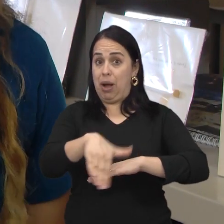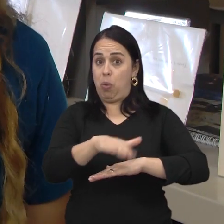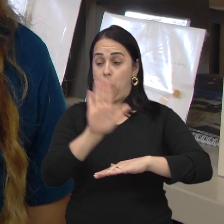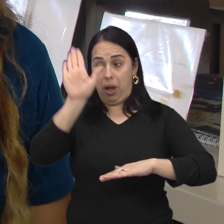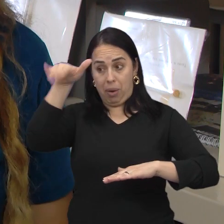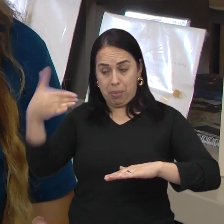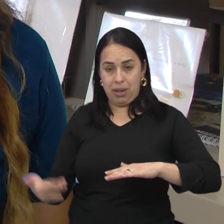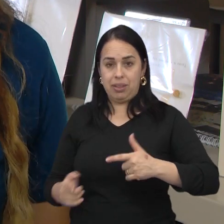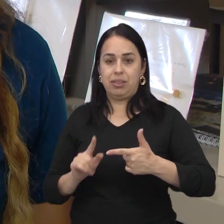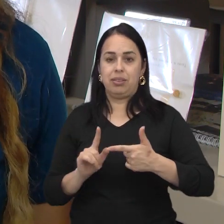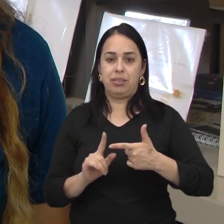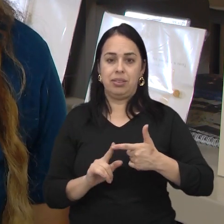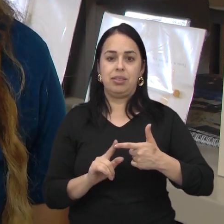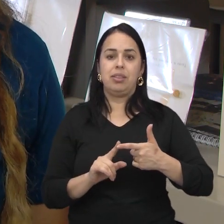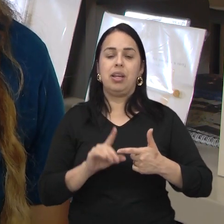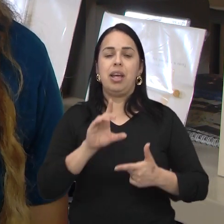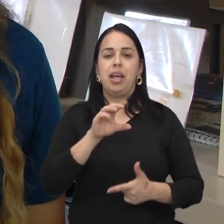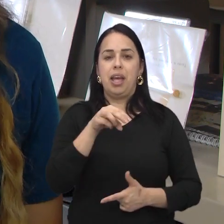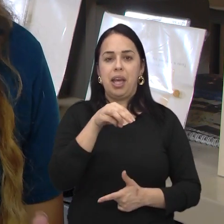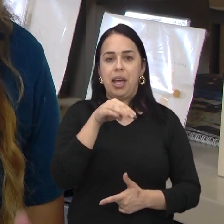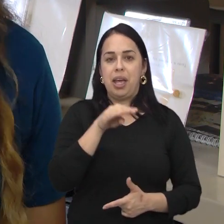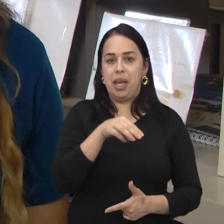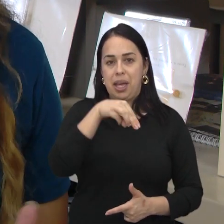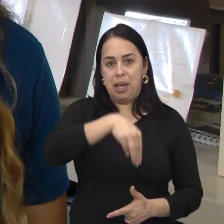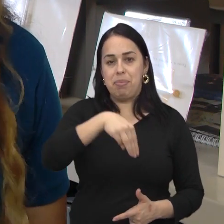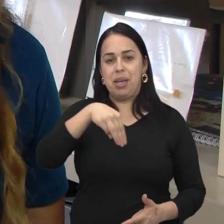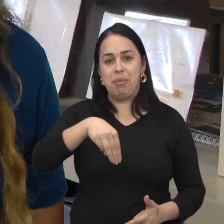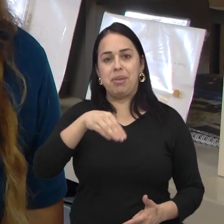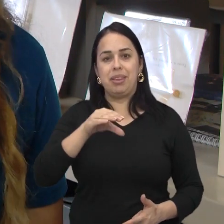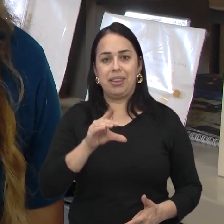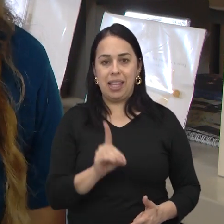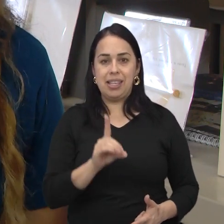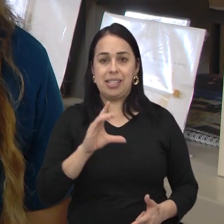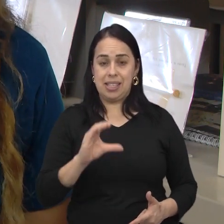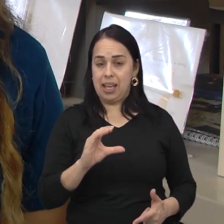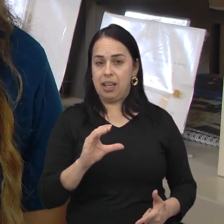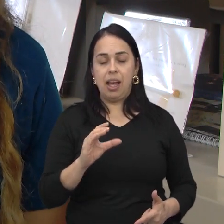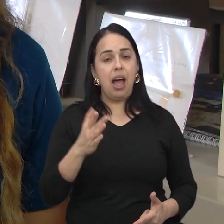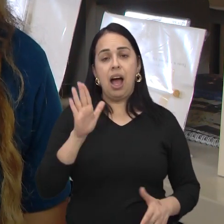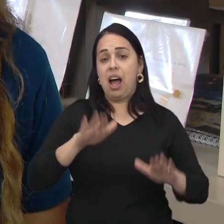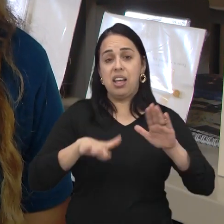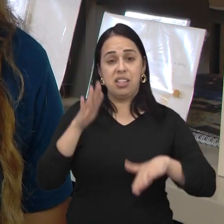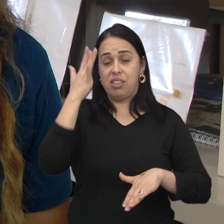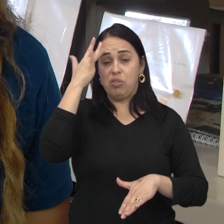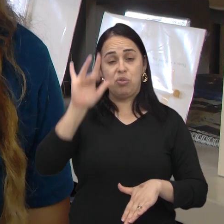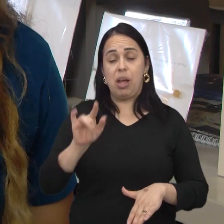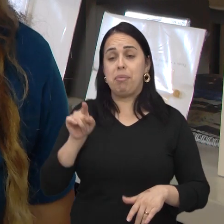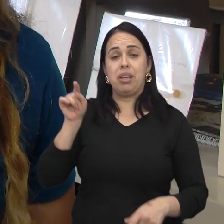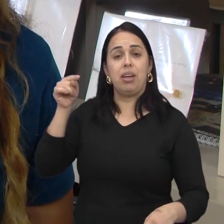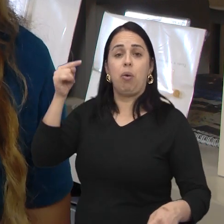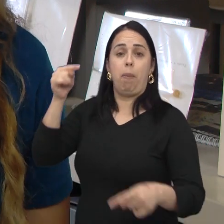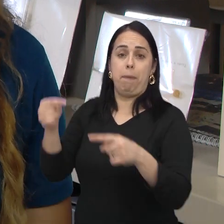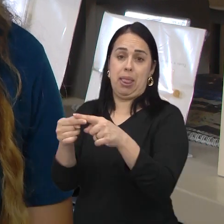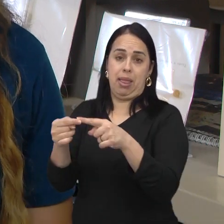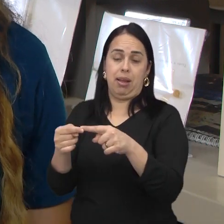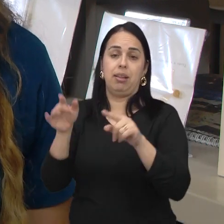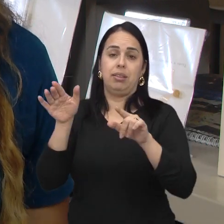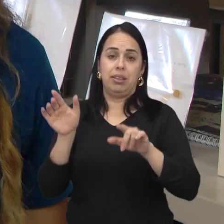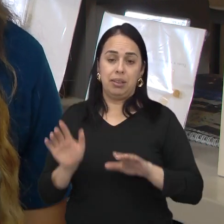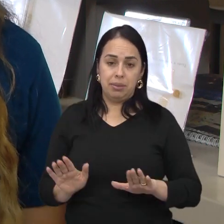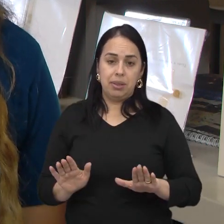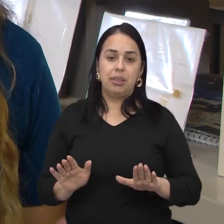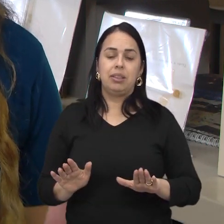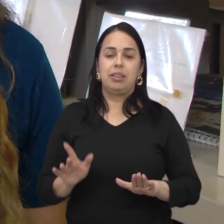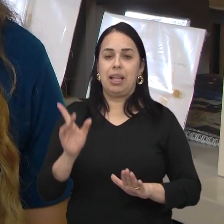rua, e o obelisco, o MMDC, muitas pessoas nem sabem que tem relação com o Euclides Miragaia, né? Então, apesar de que